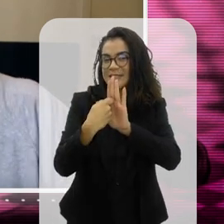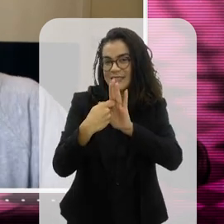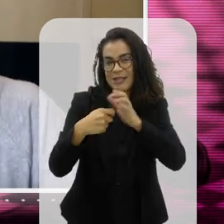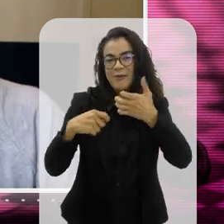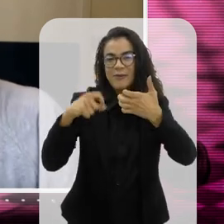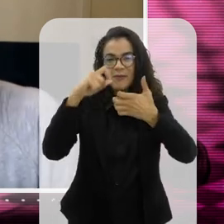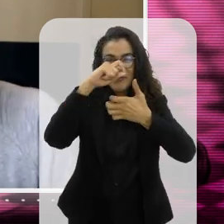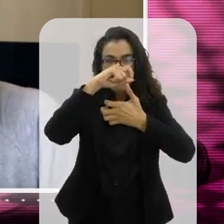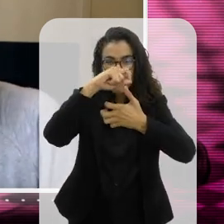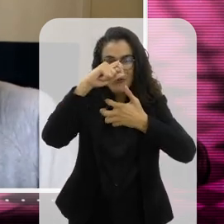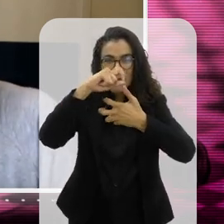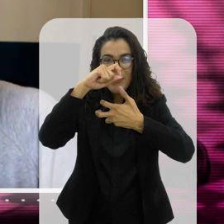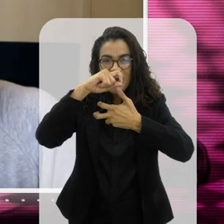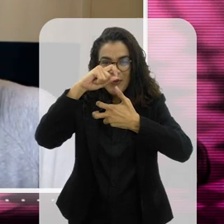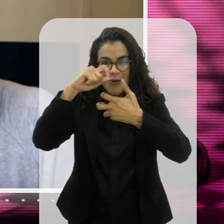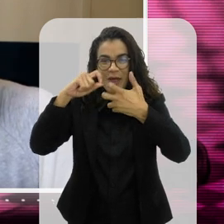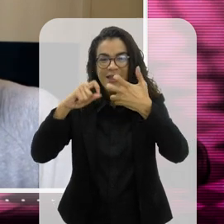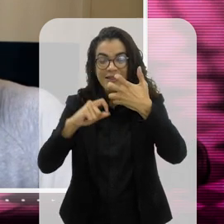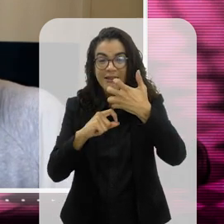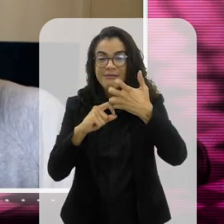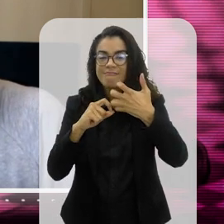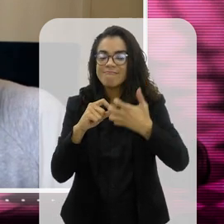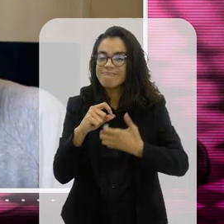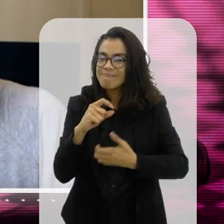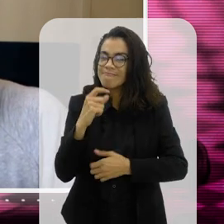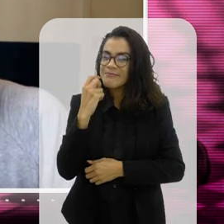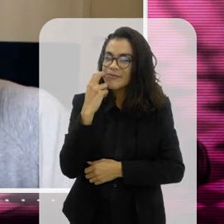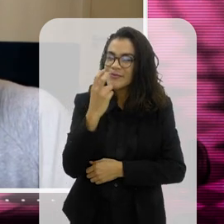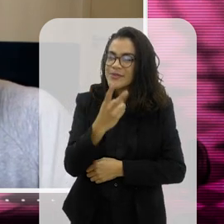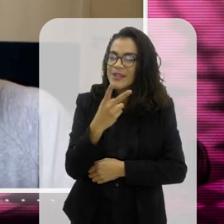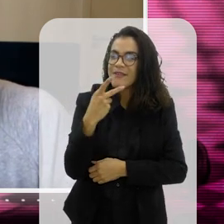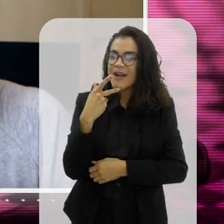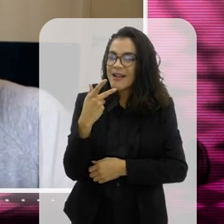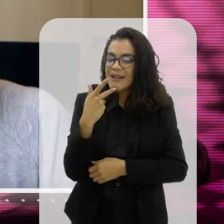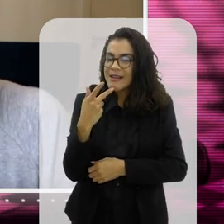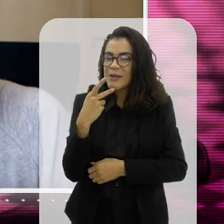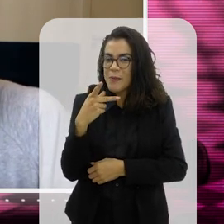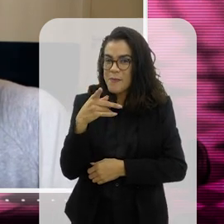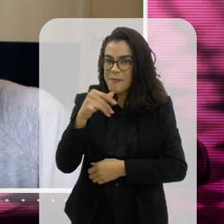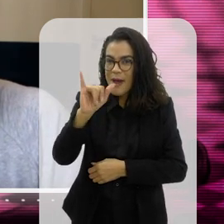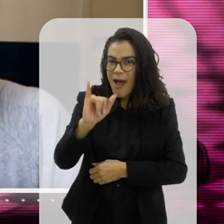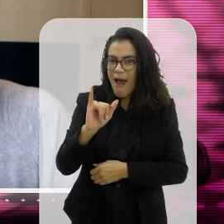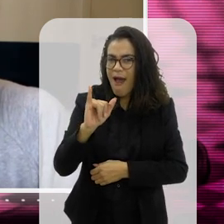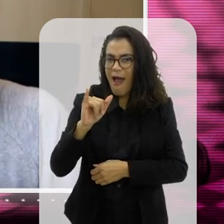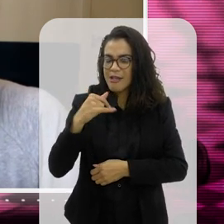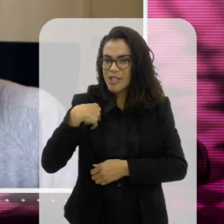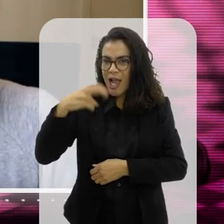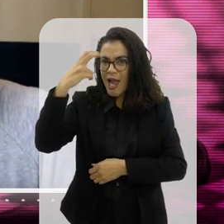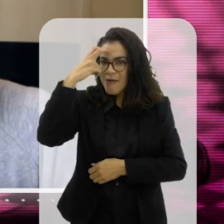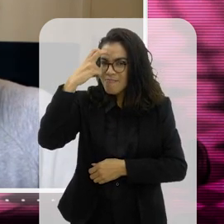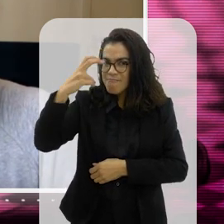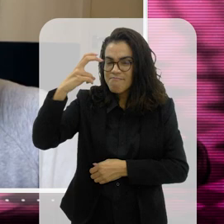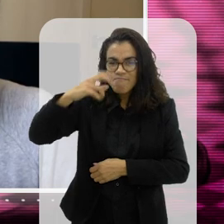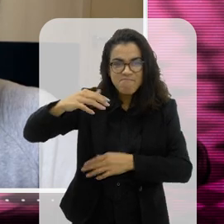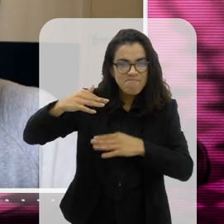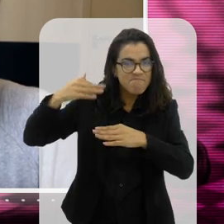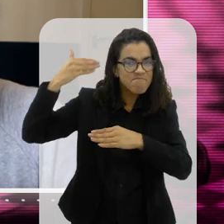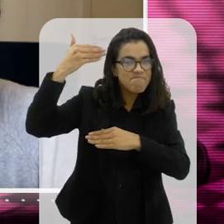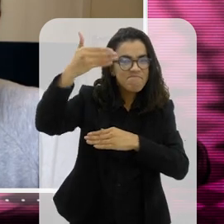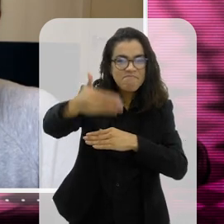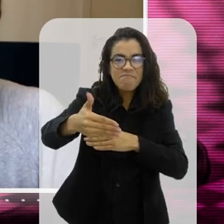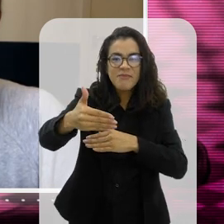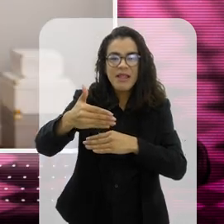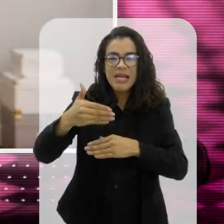do Enem me chamou muita atenção, né? A gente falando, você falando que o seu pai era considerado à frente do tempo só